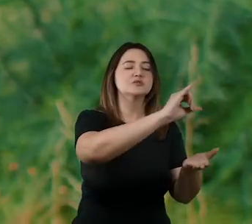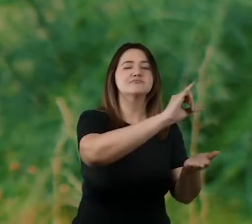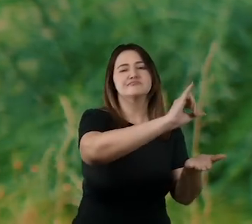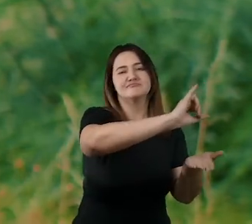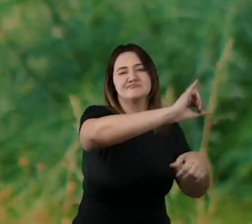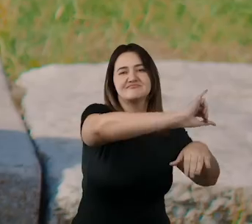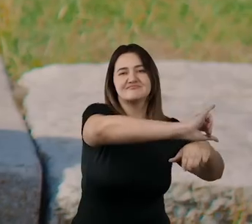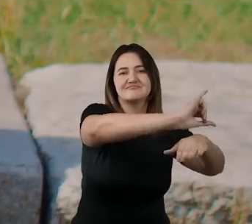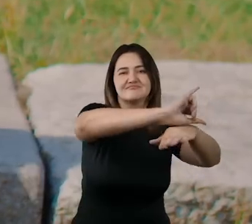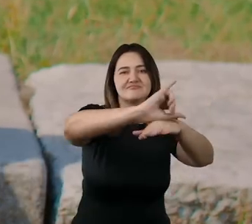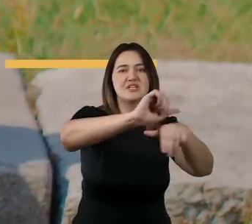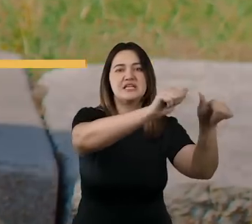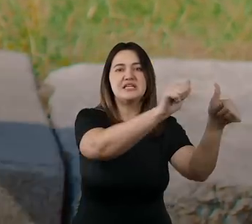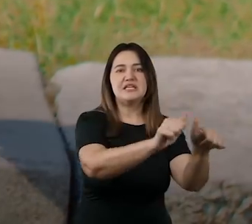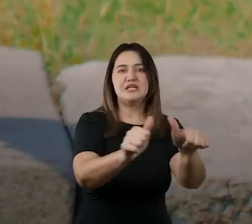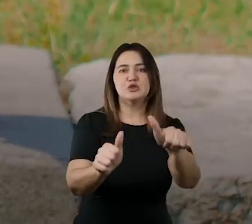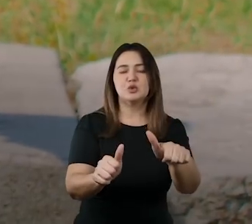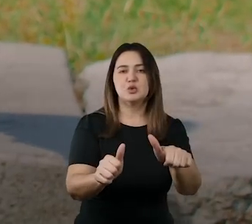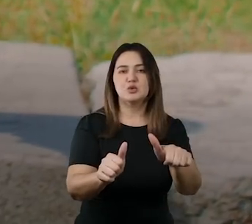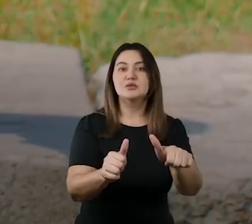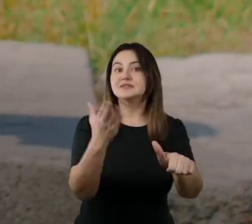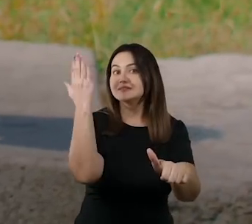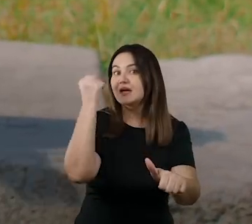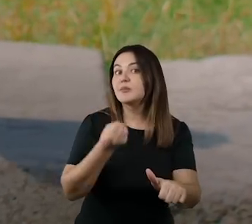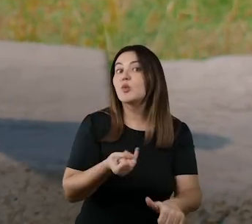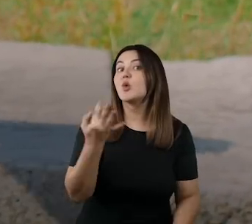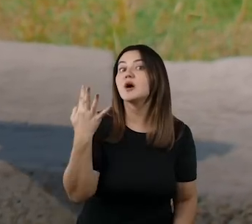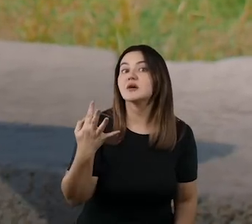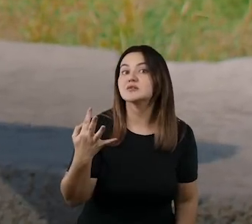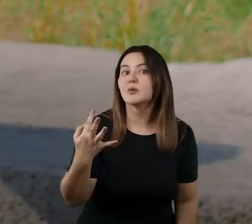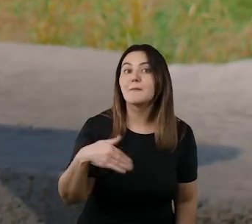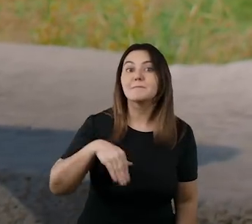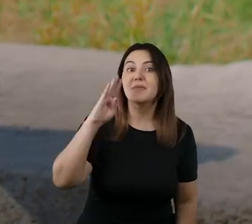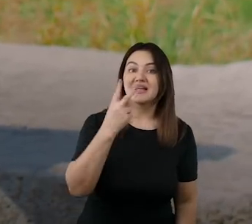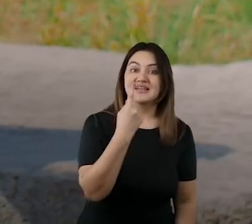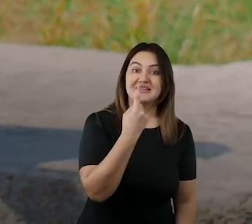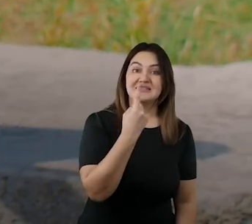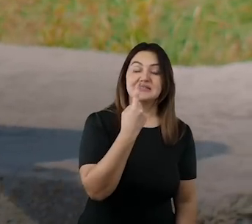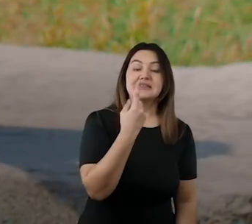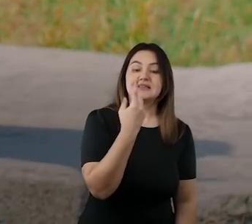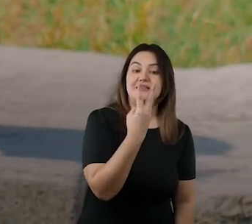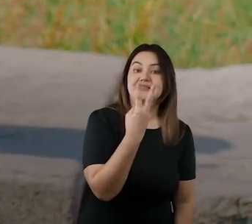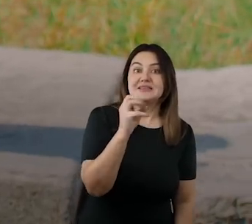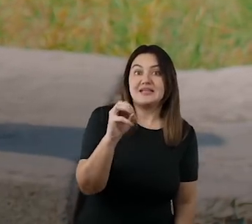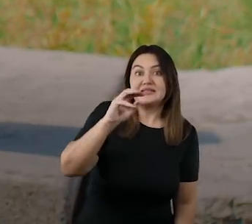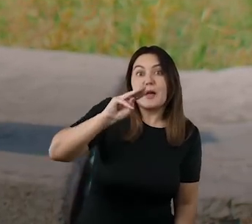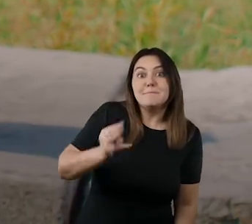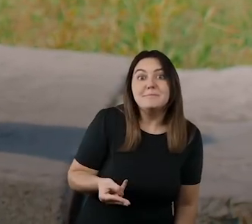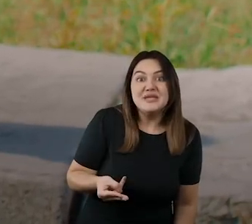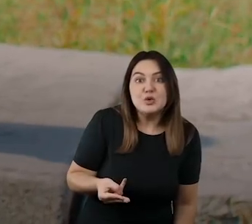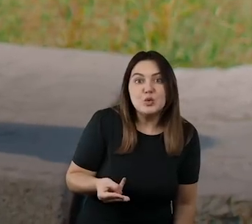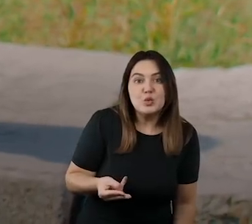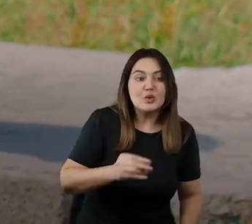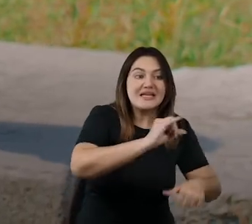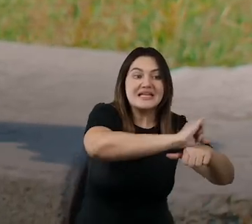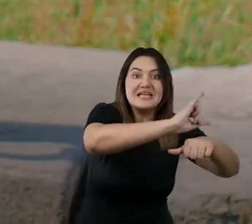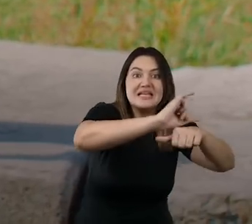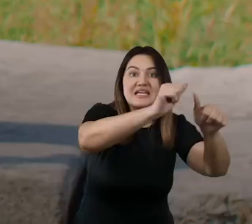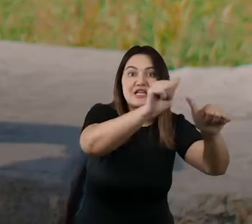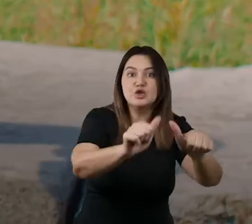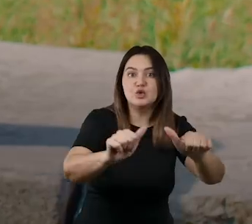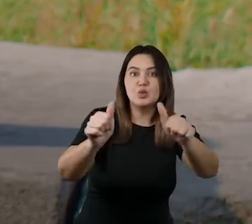altares públicos a diferentes divindades. Mais de 30.000. Este é um testemunho que nós temos de Pausânias.